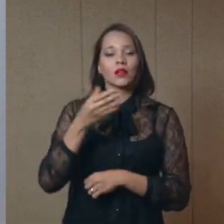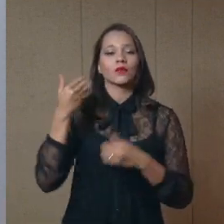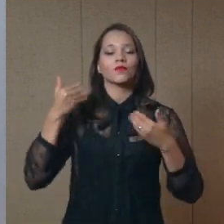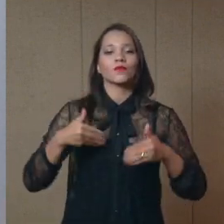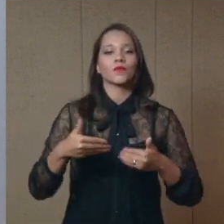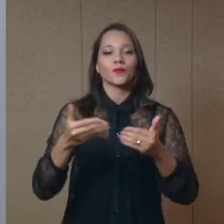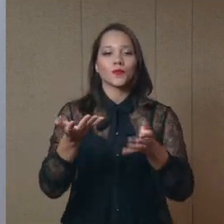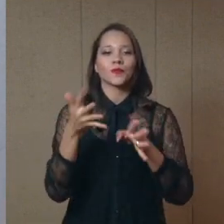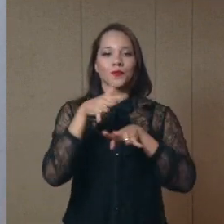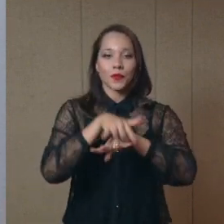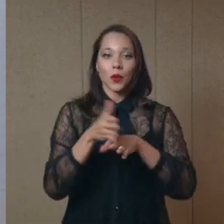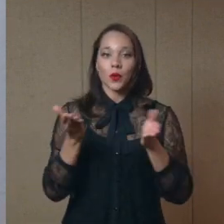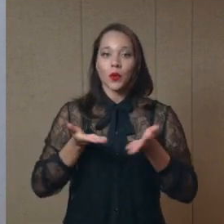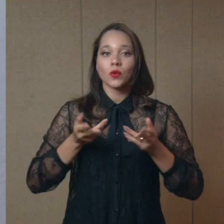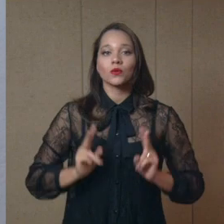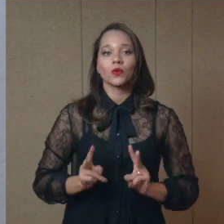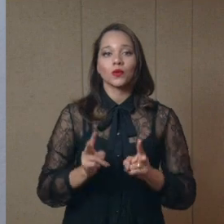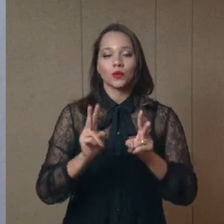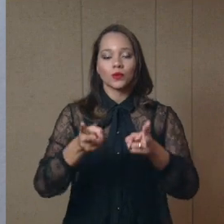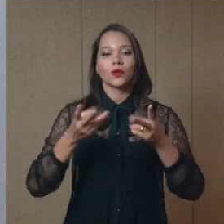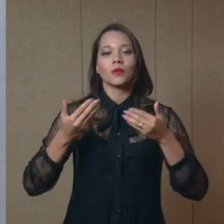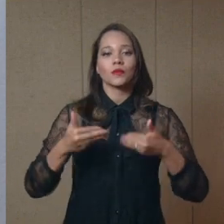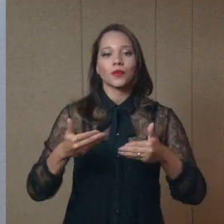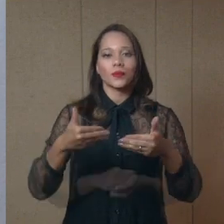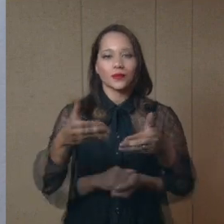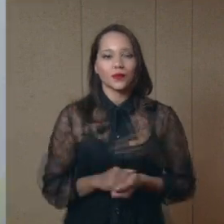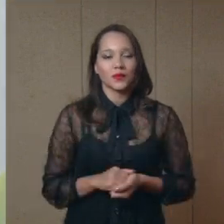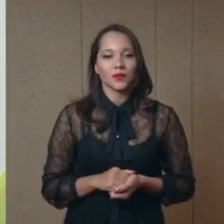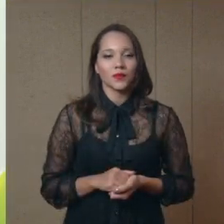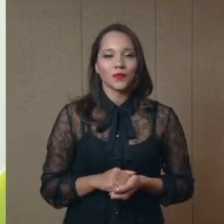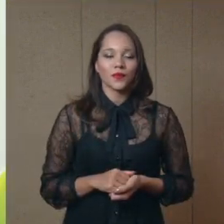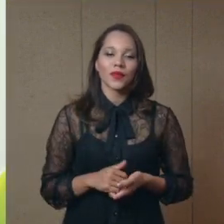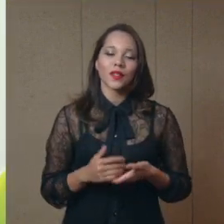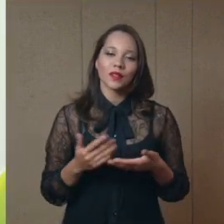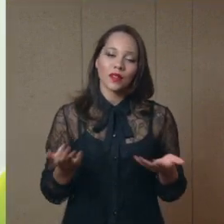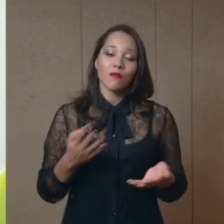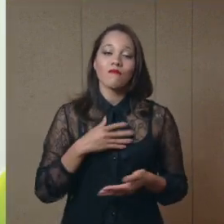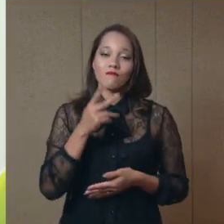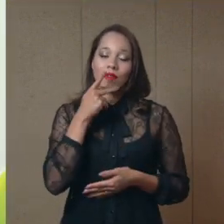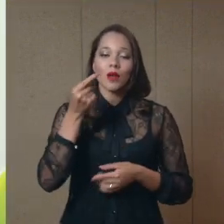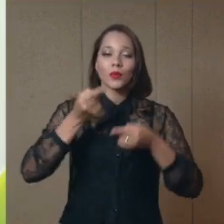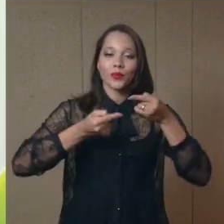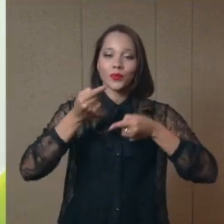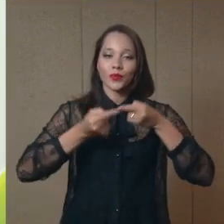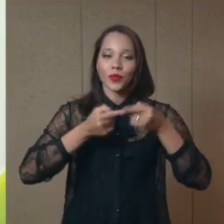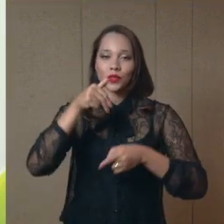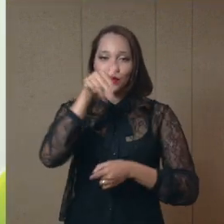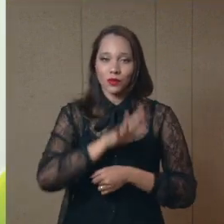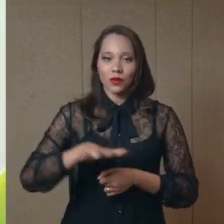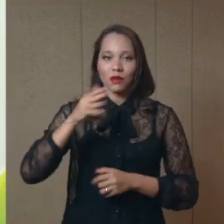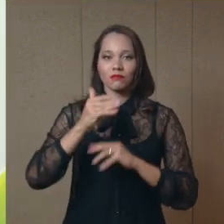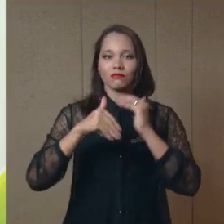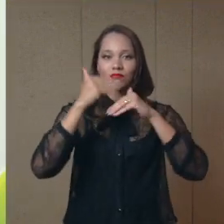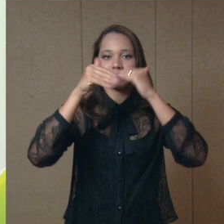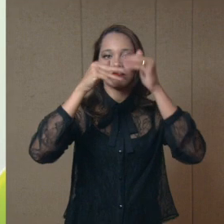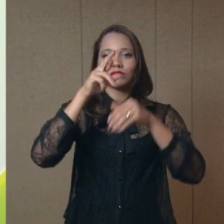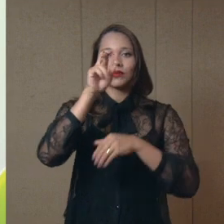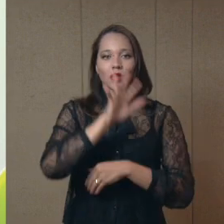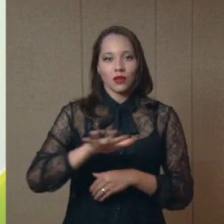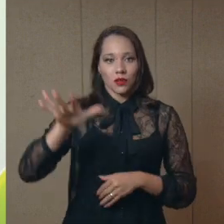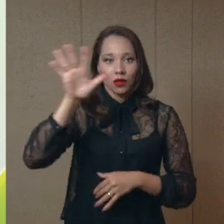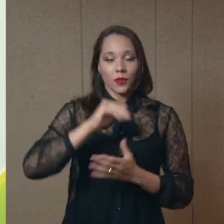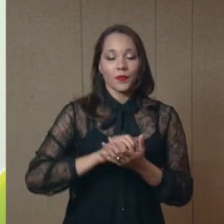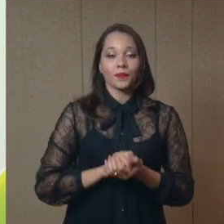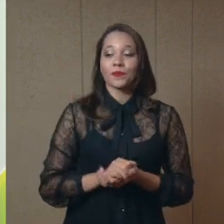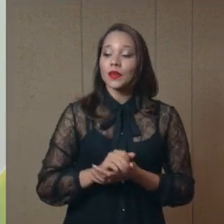da integração e permanece com o ministério do desenvolvimento regional vou falar da política nacional de desenvolvimento regional essa